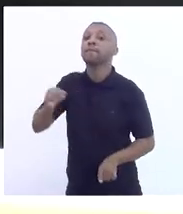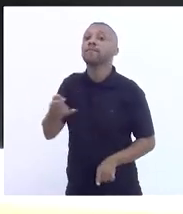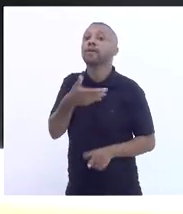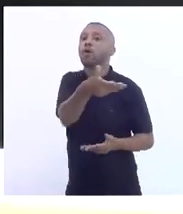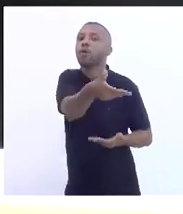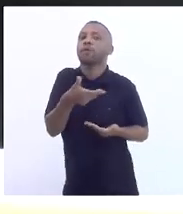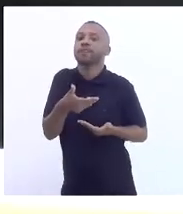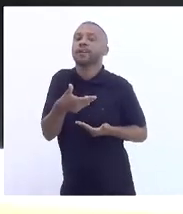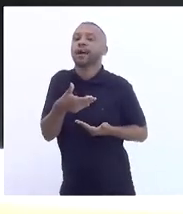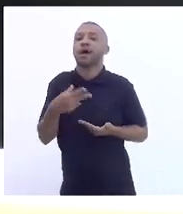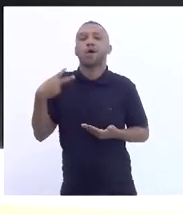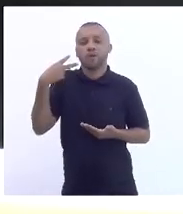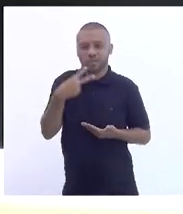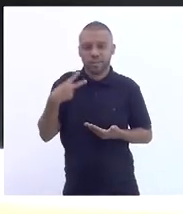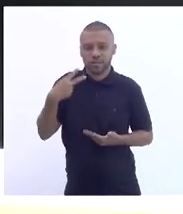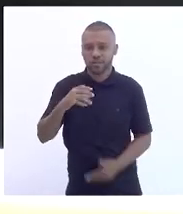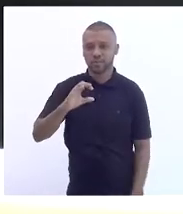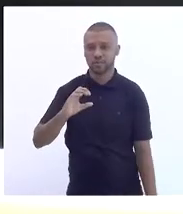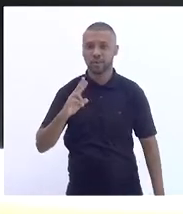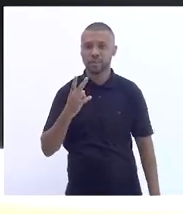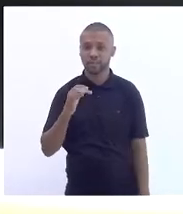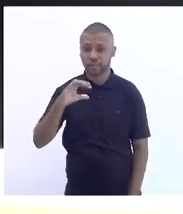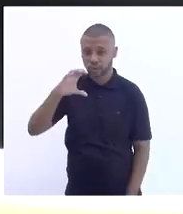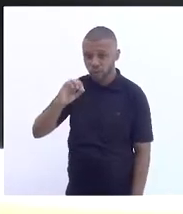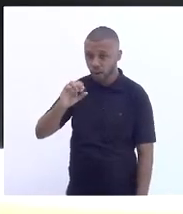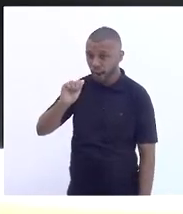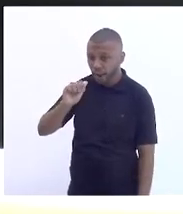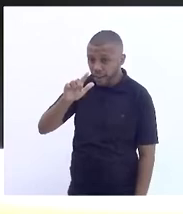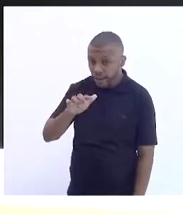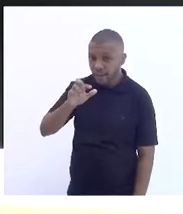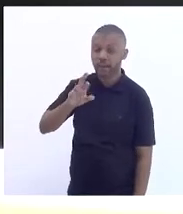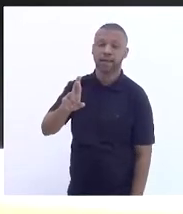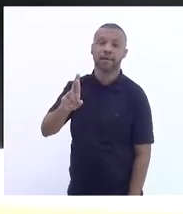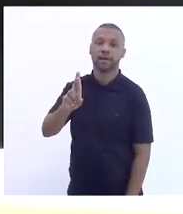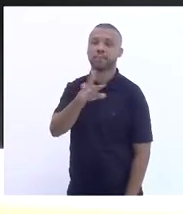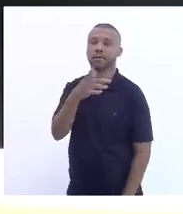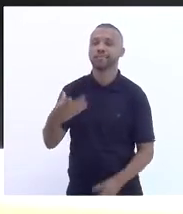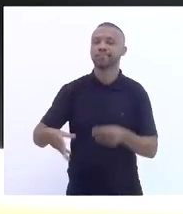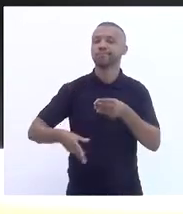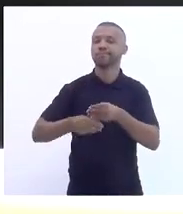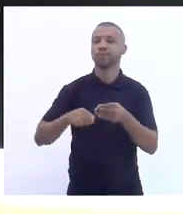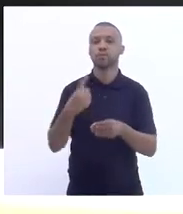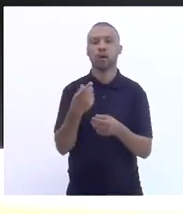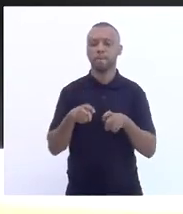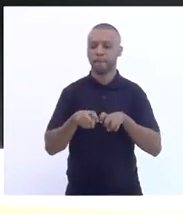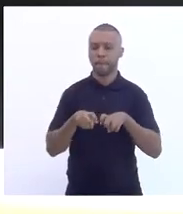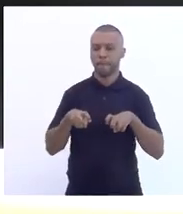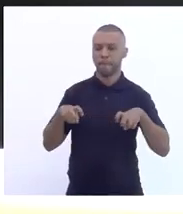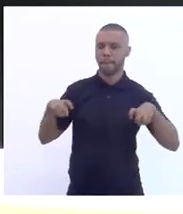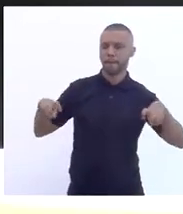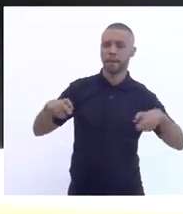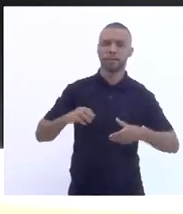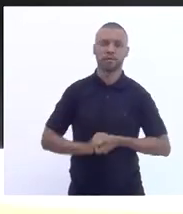o nosso Vereador Chico Alencar para compor conosco aqui a mesa importante a gente quer ouvir